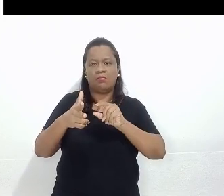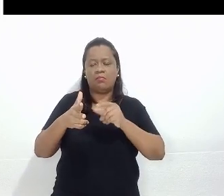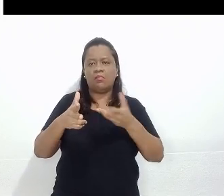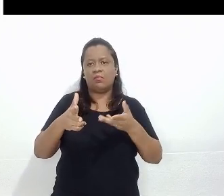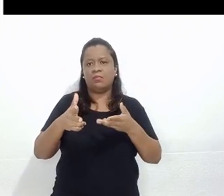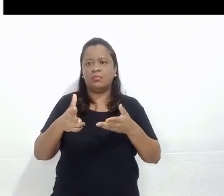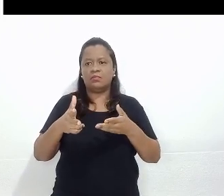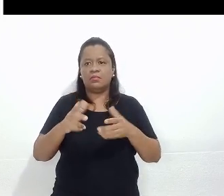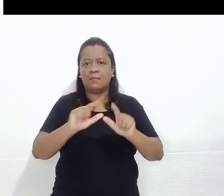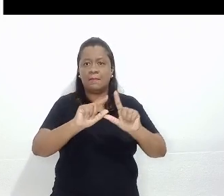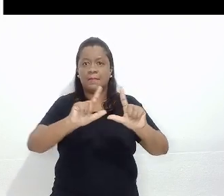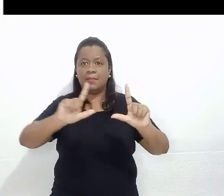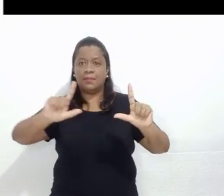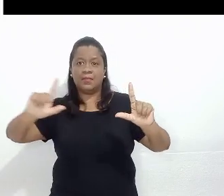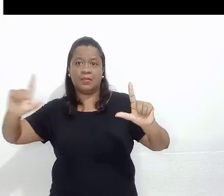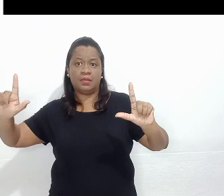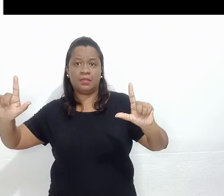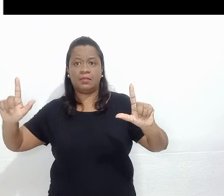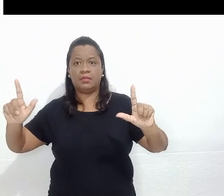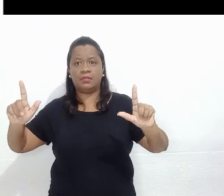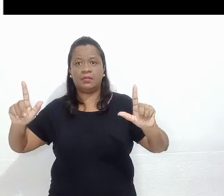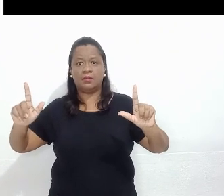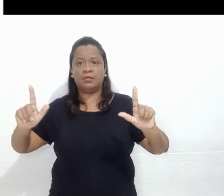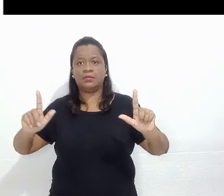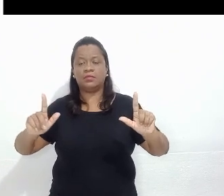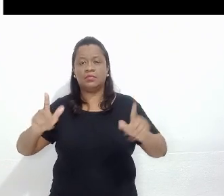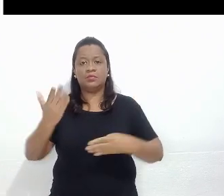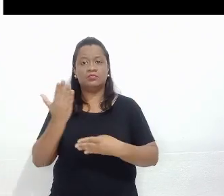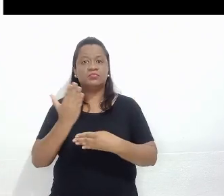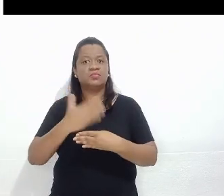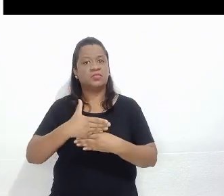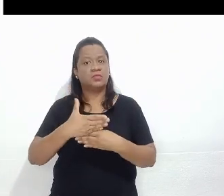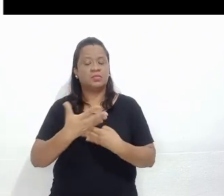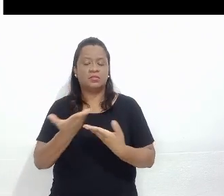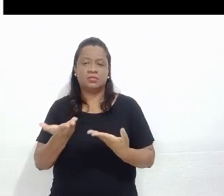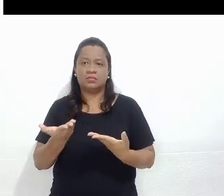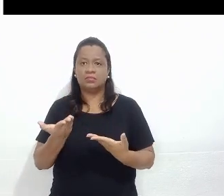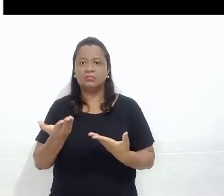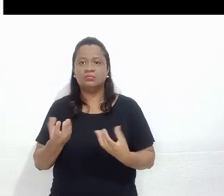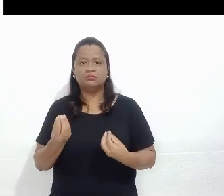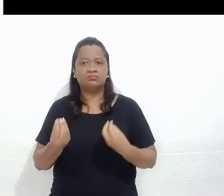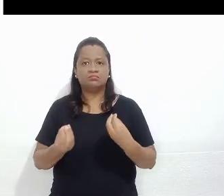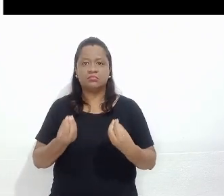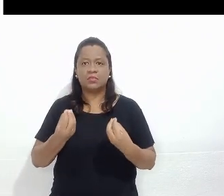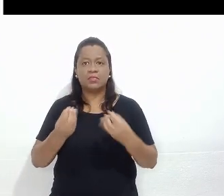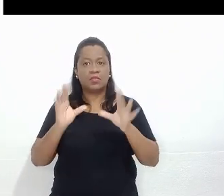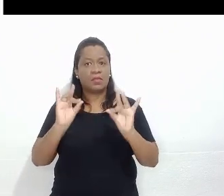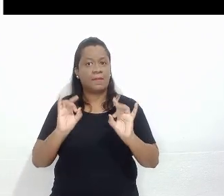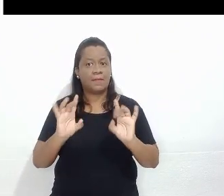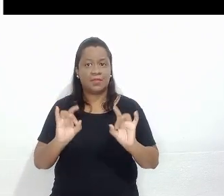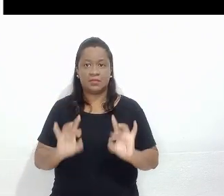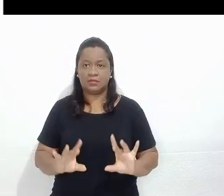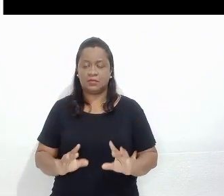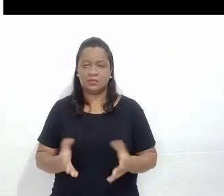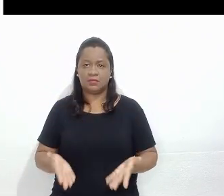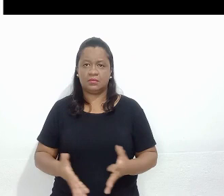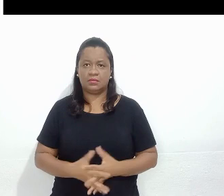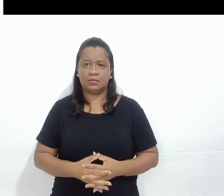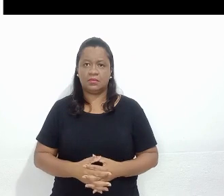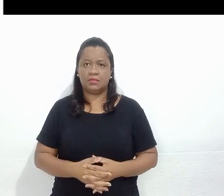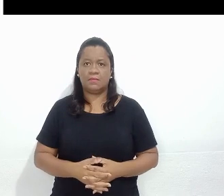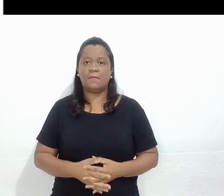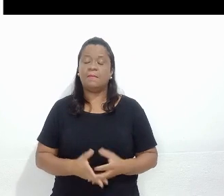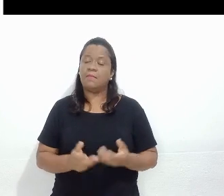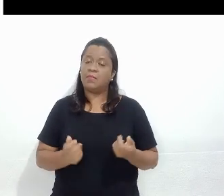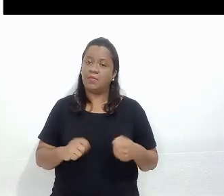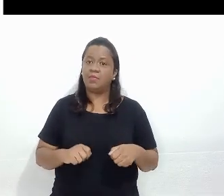de leito, de cenas e planos. Aqui não tá especificado, né? Pode